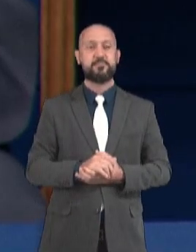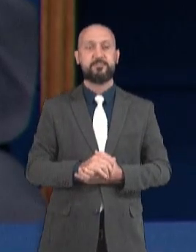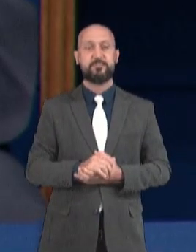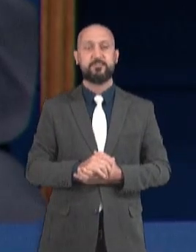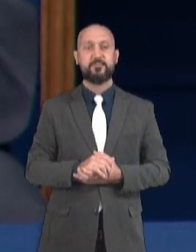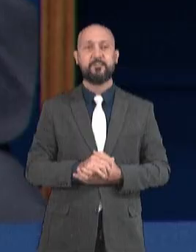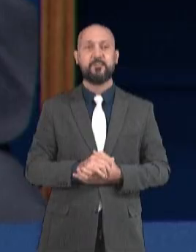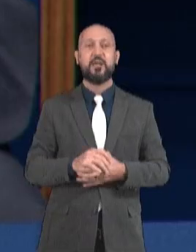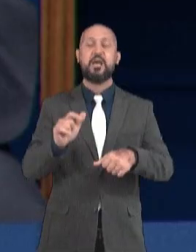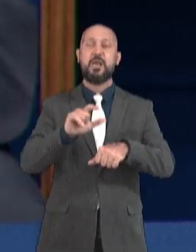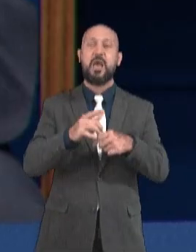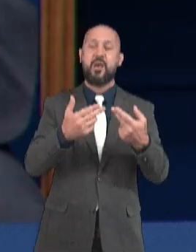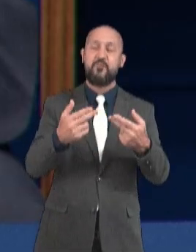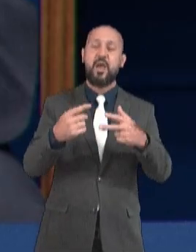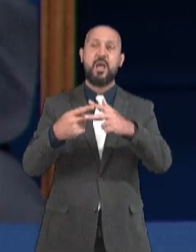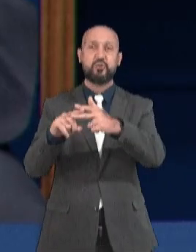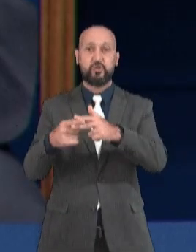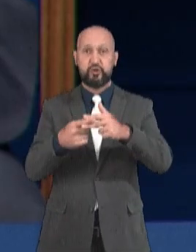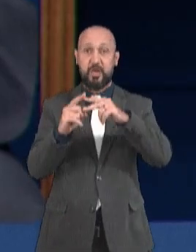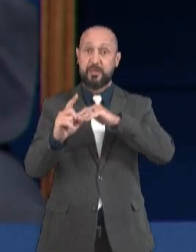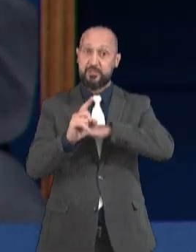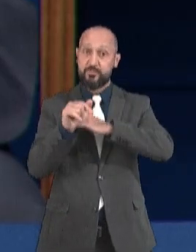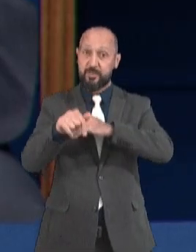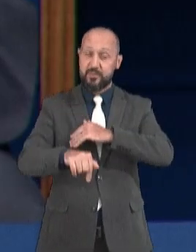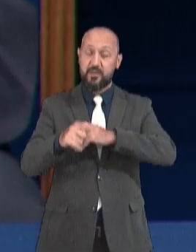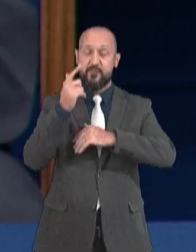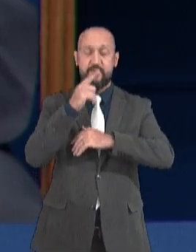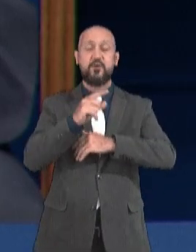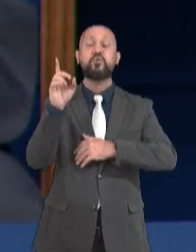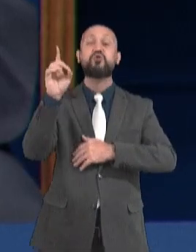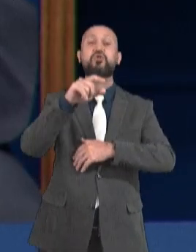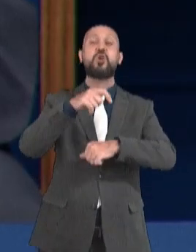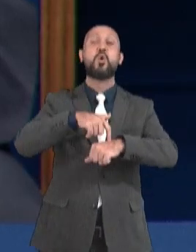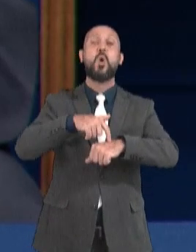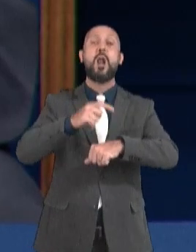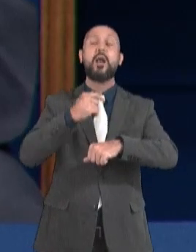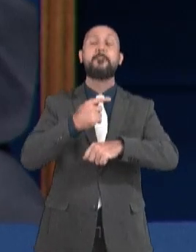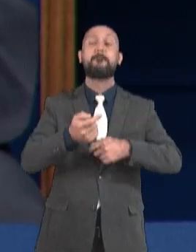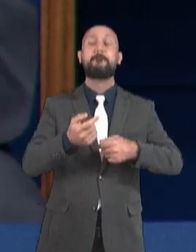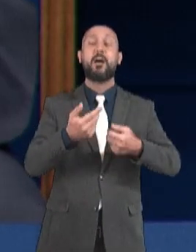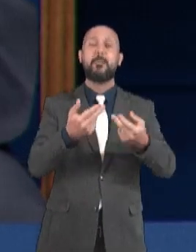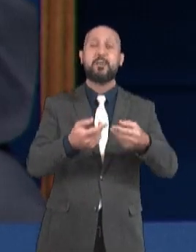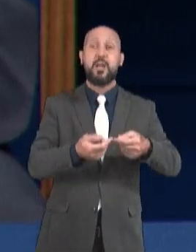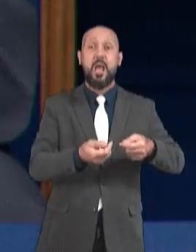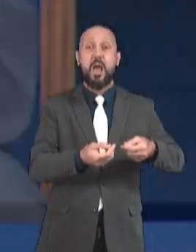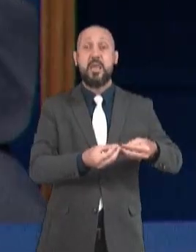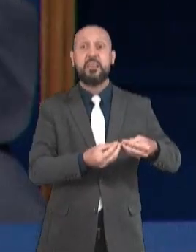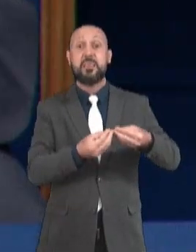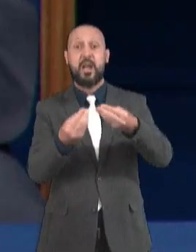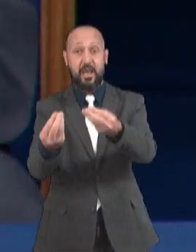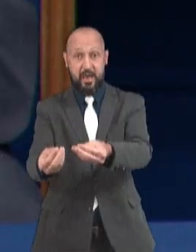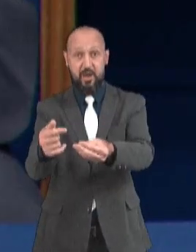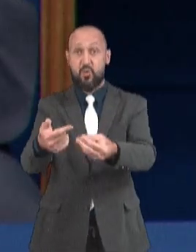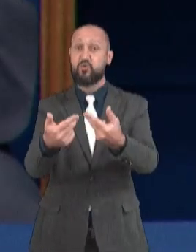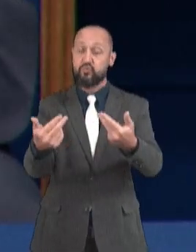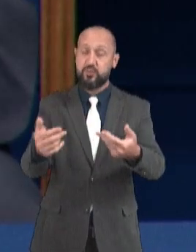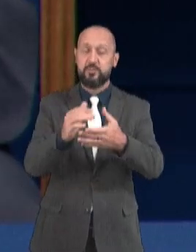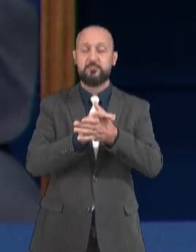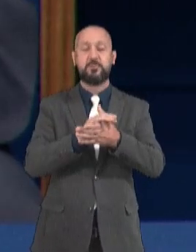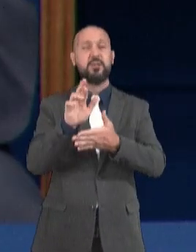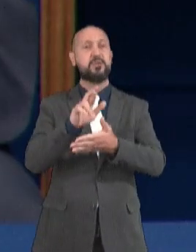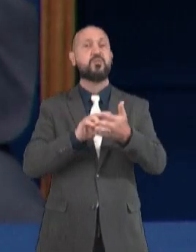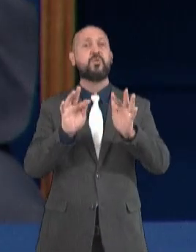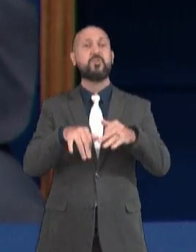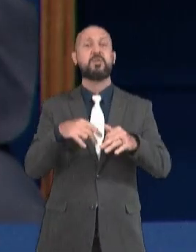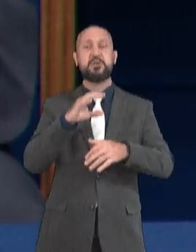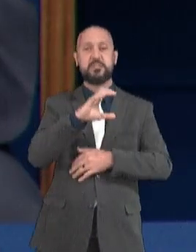e os fornecedores de bens e serviços localizados no estado de Mato Grosso do Sul fixar data e turno para entrega a consumidor final de produtos. A redação